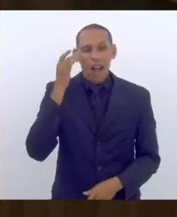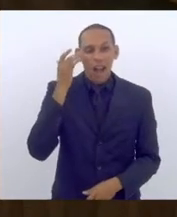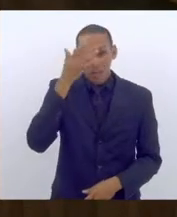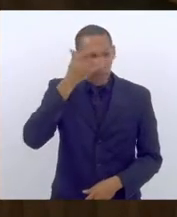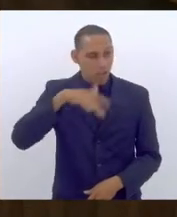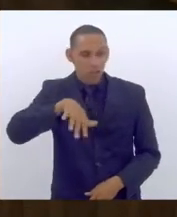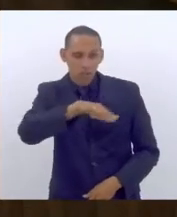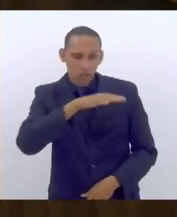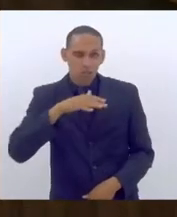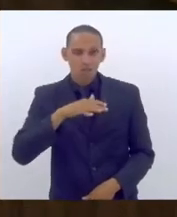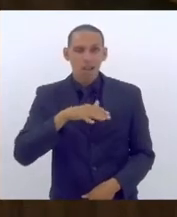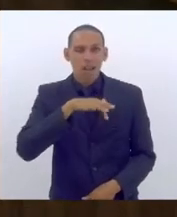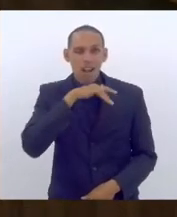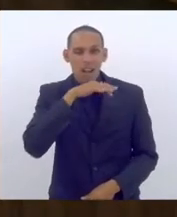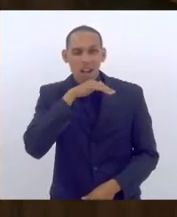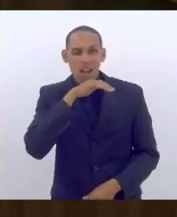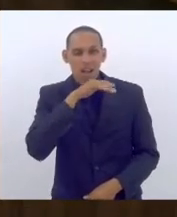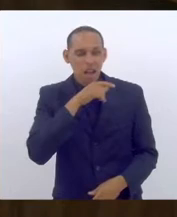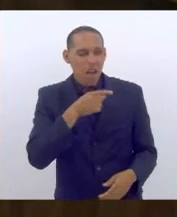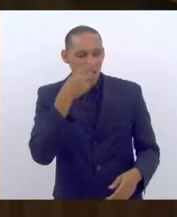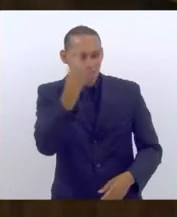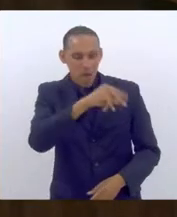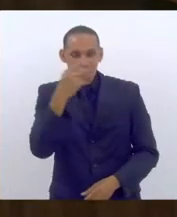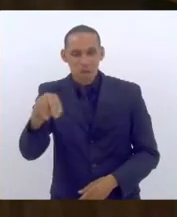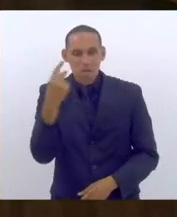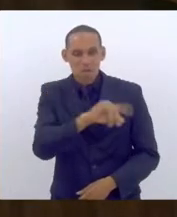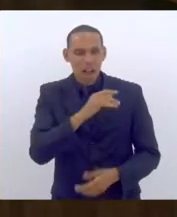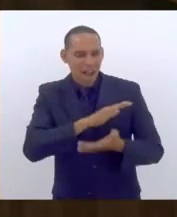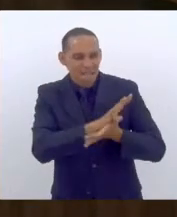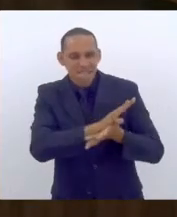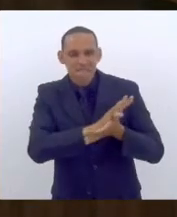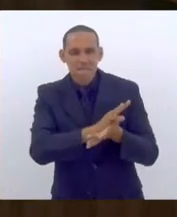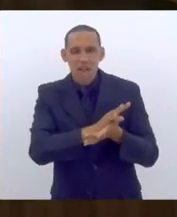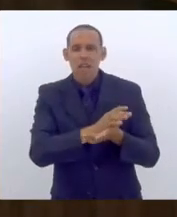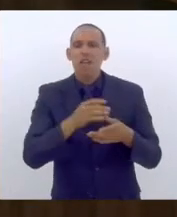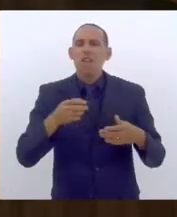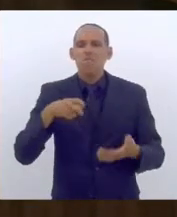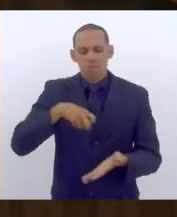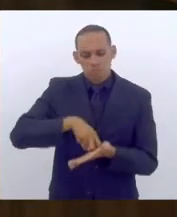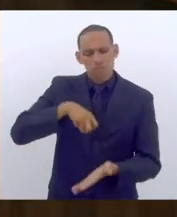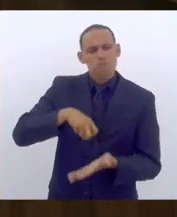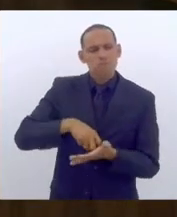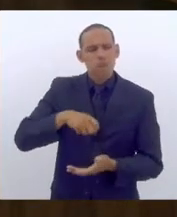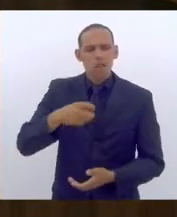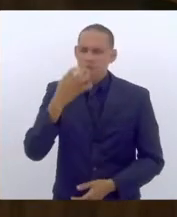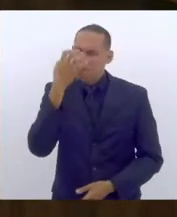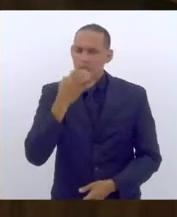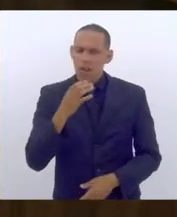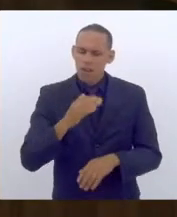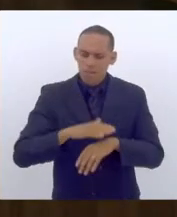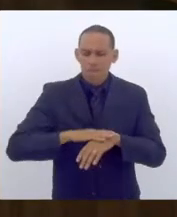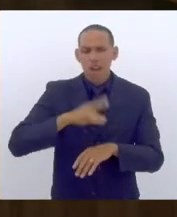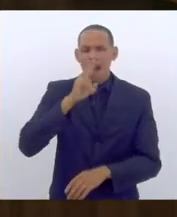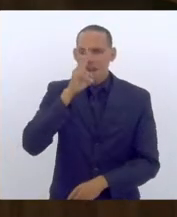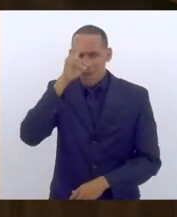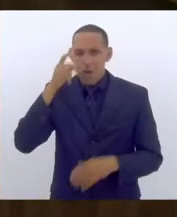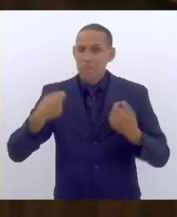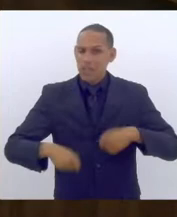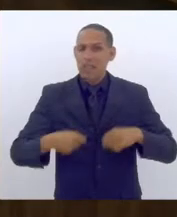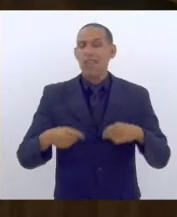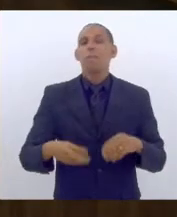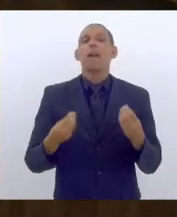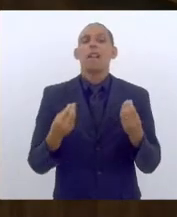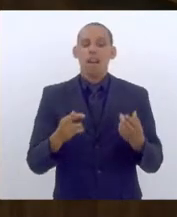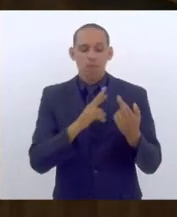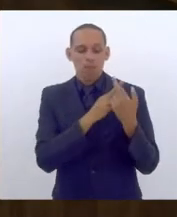maltratam os animais precisam de penas mais duras para que possam ser responsabilizados e